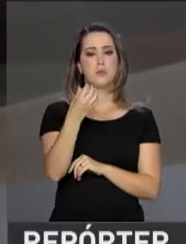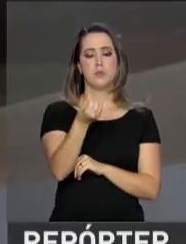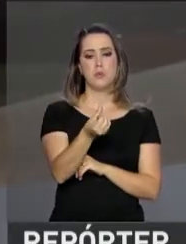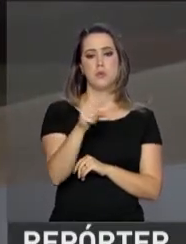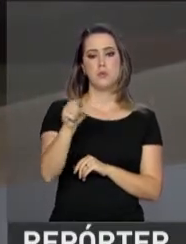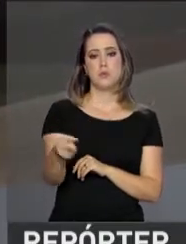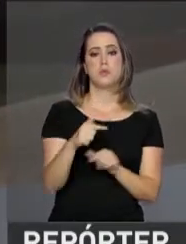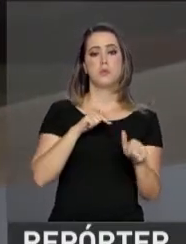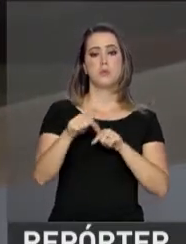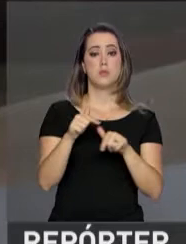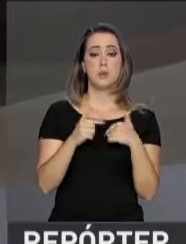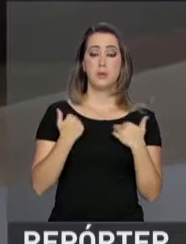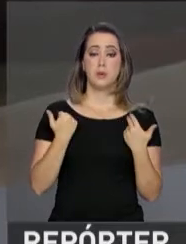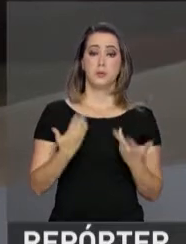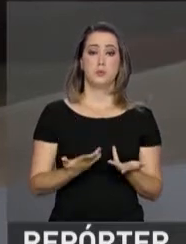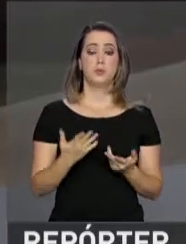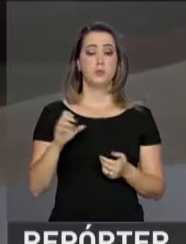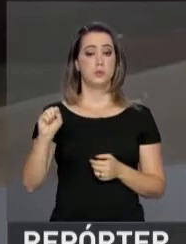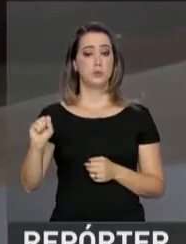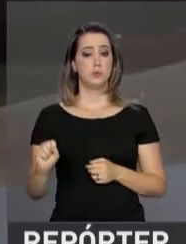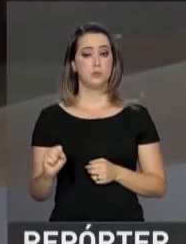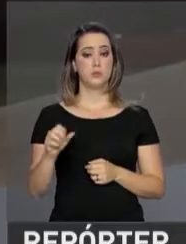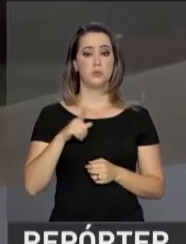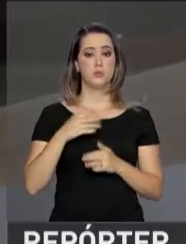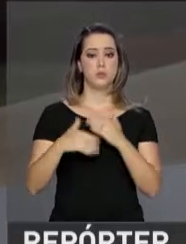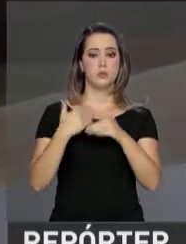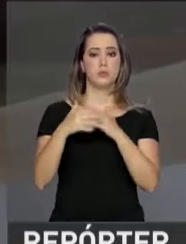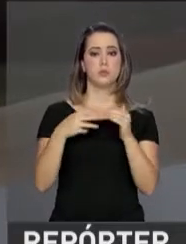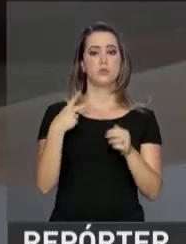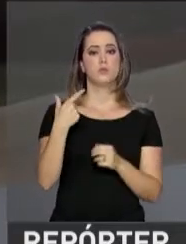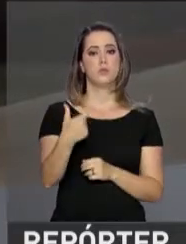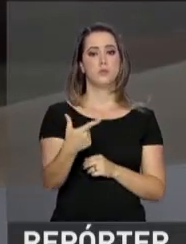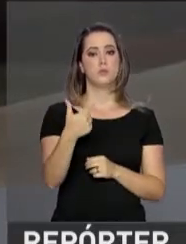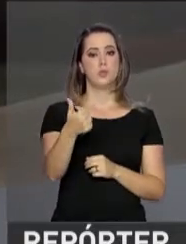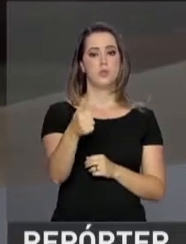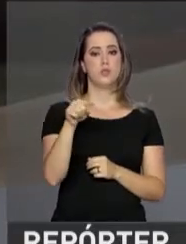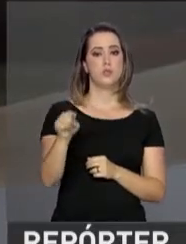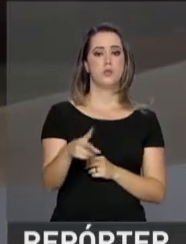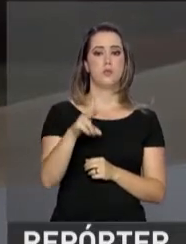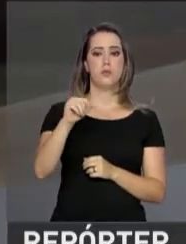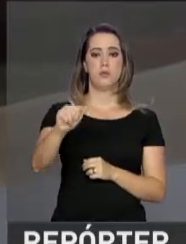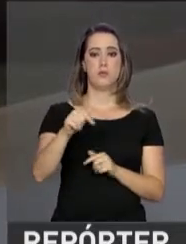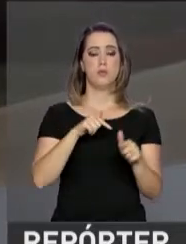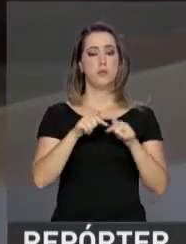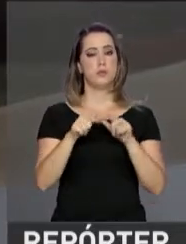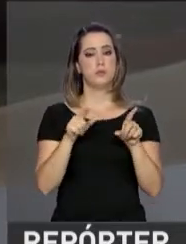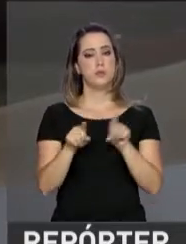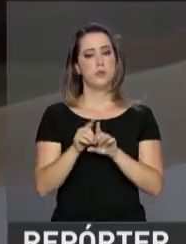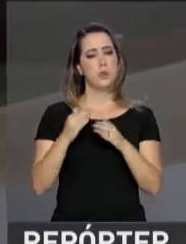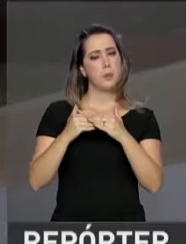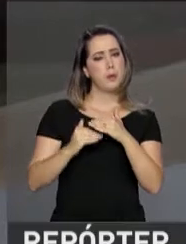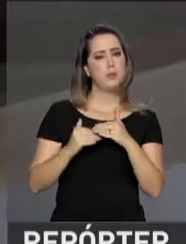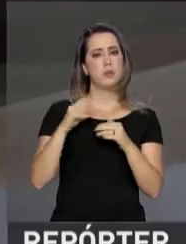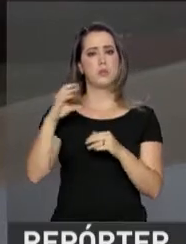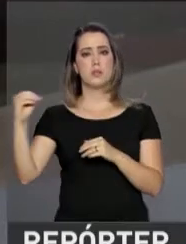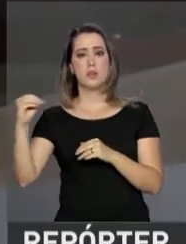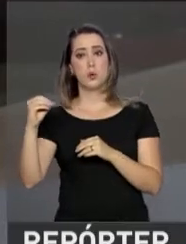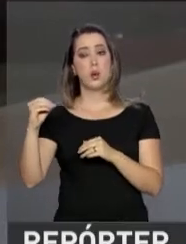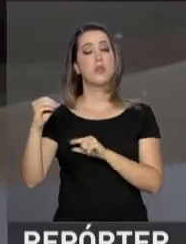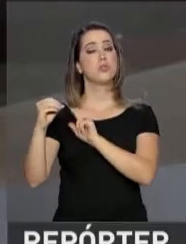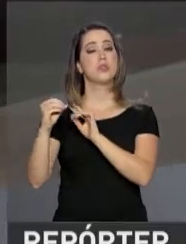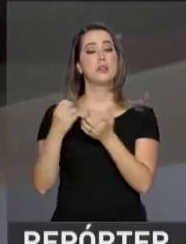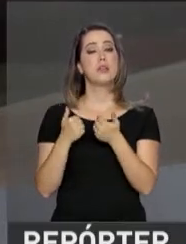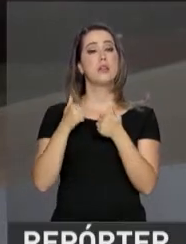mil postos de trabalho o sul teve aumento de 21 mil vagas formais seguido pelo centro-oeste que